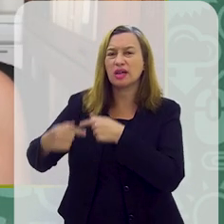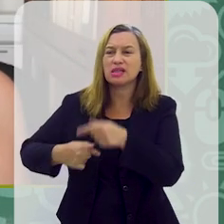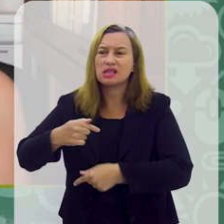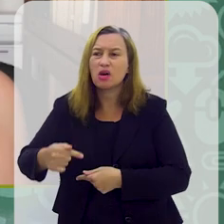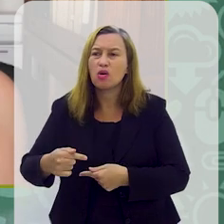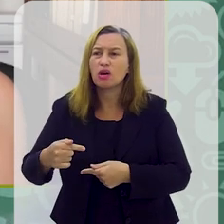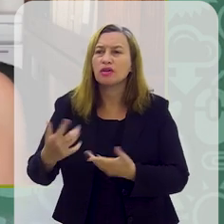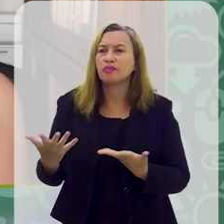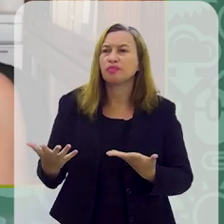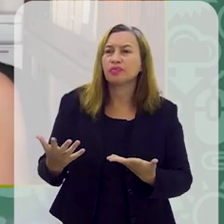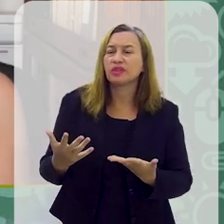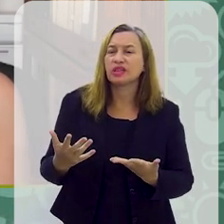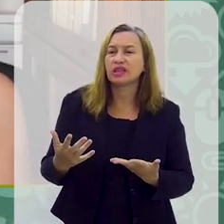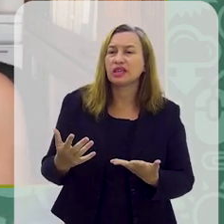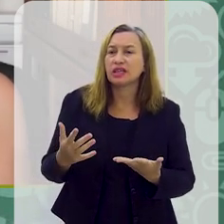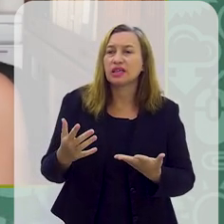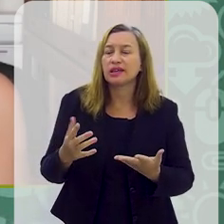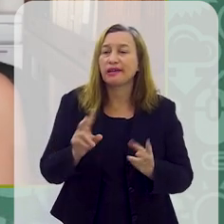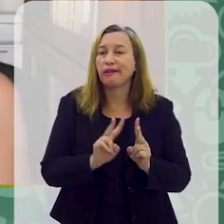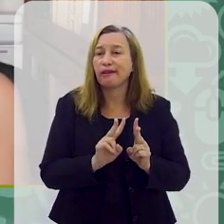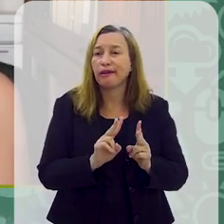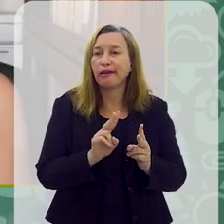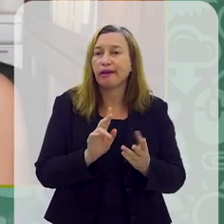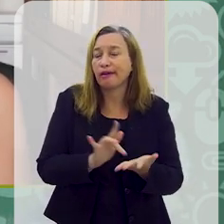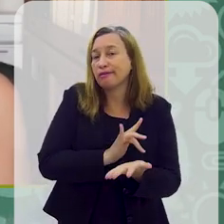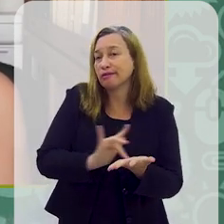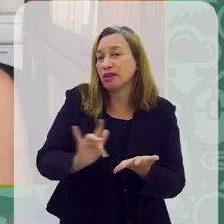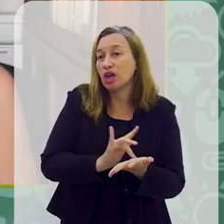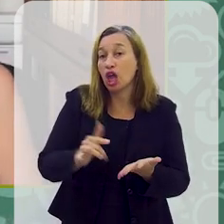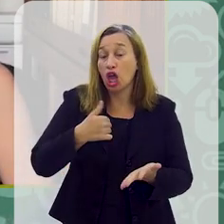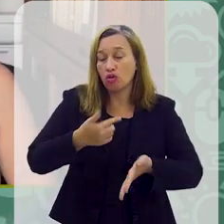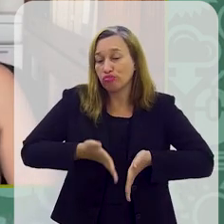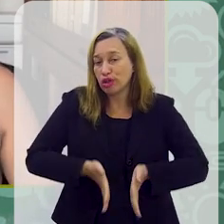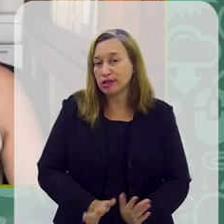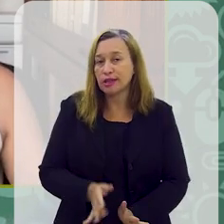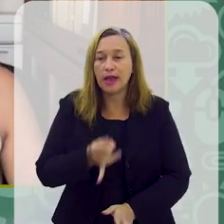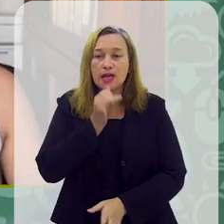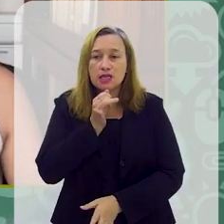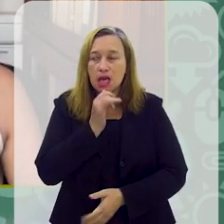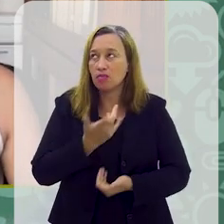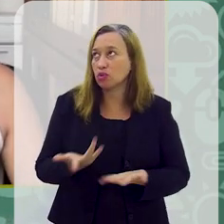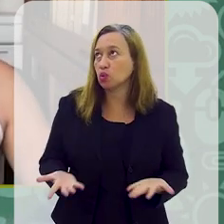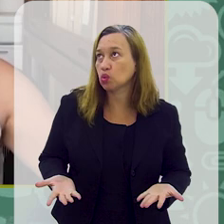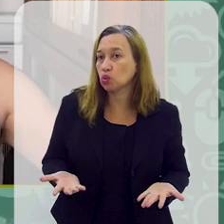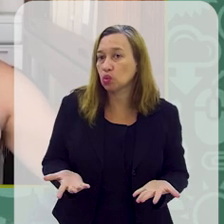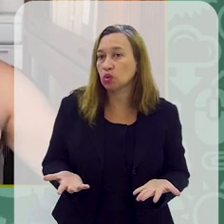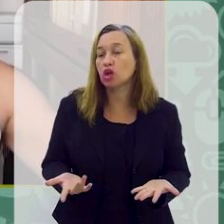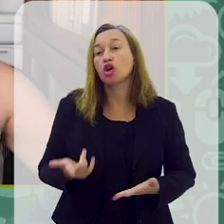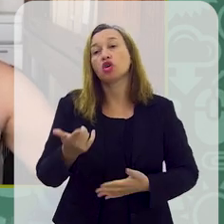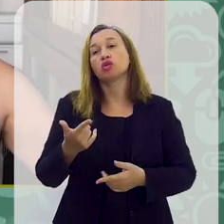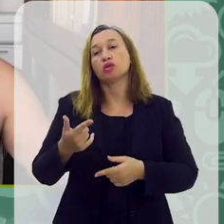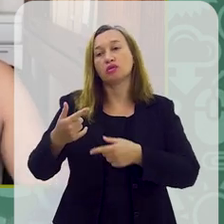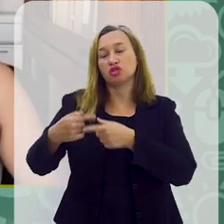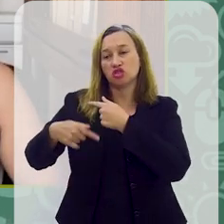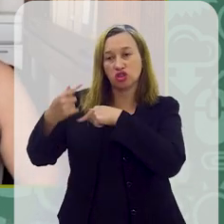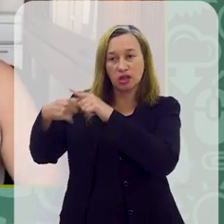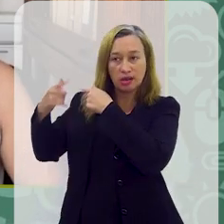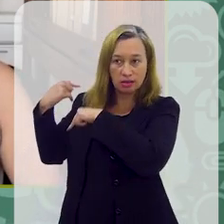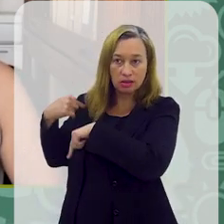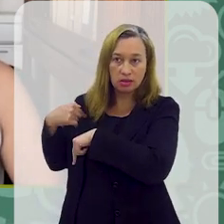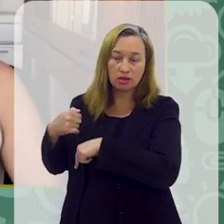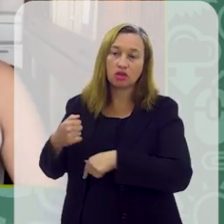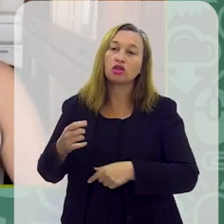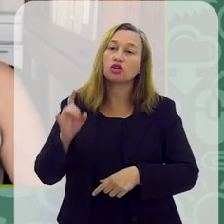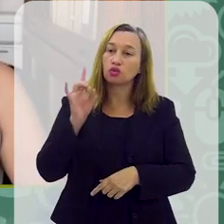gerações que híbridas, né? Que assim, eu, por exemplo, eu nasci, eu sou de uma